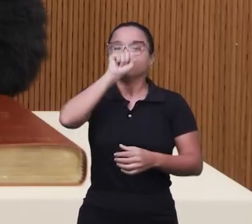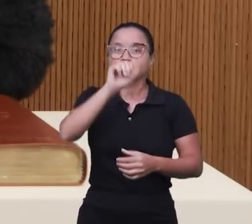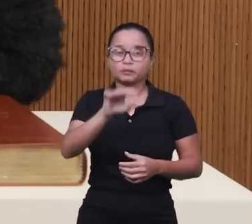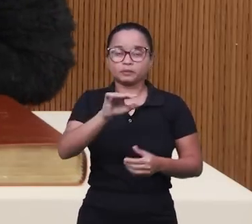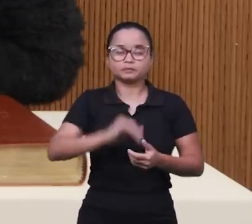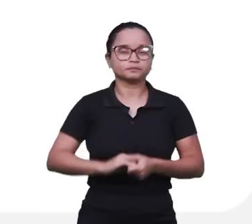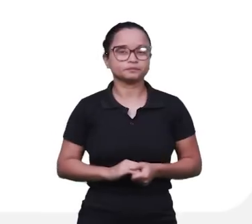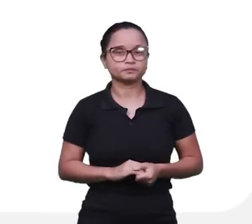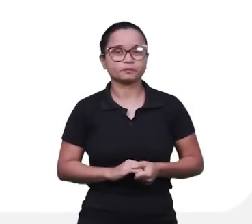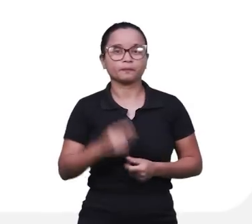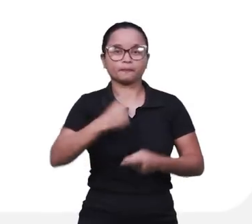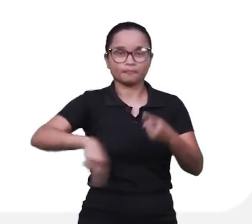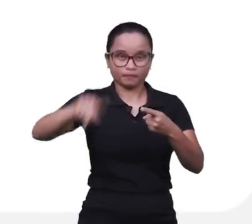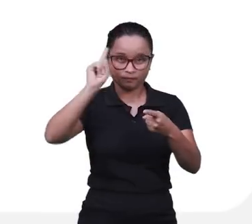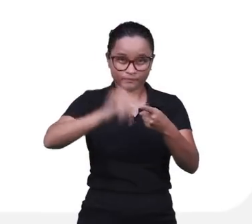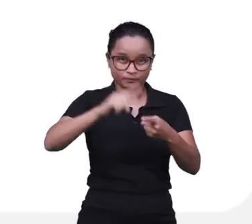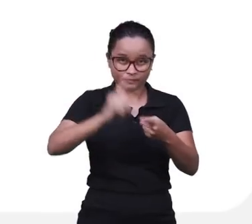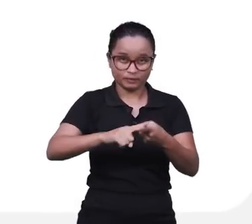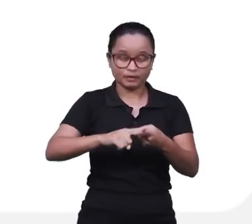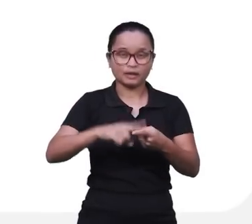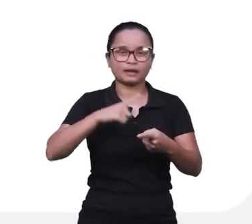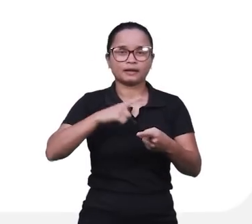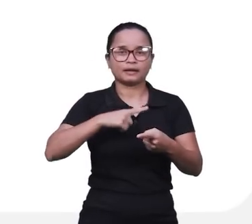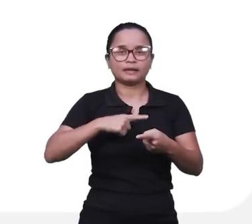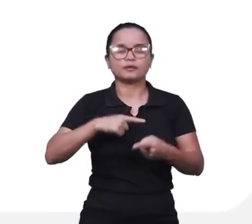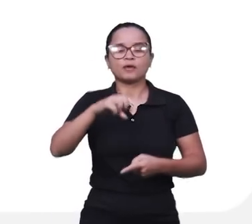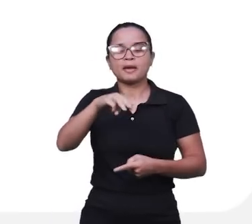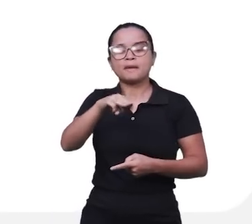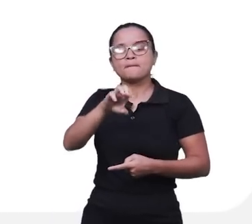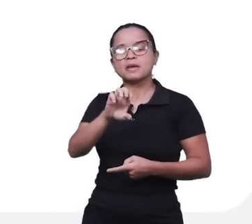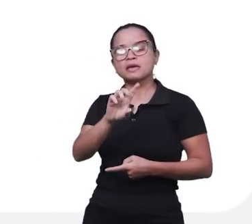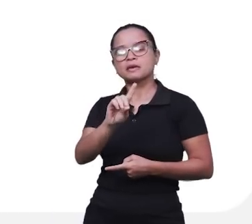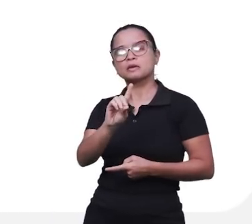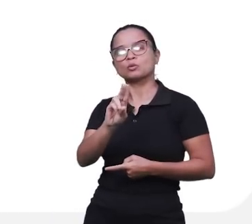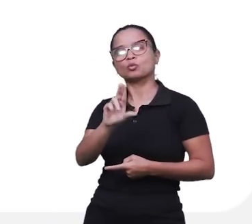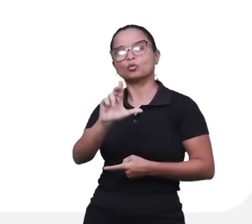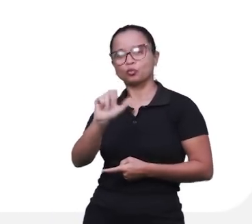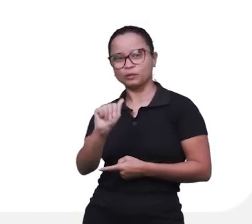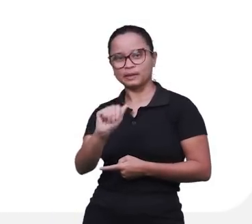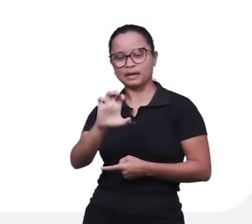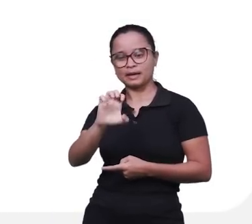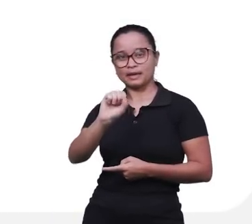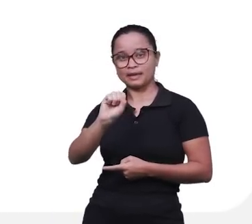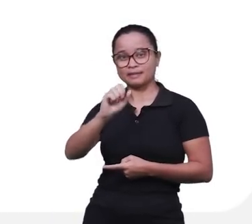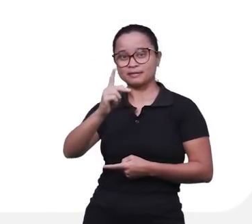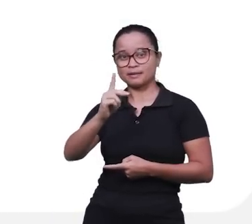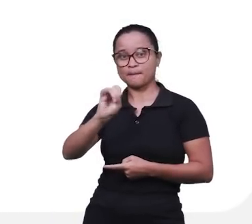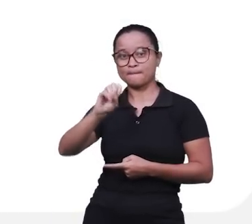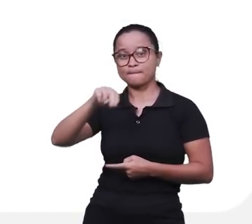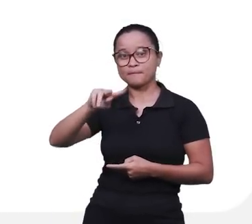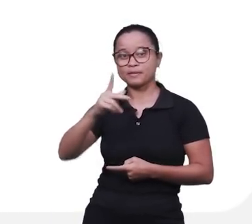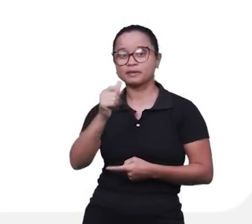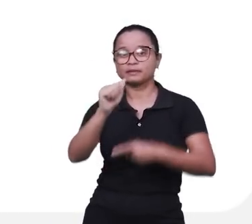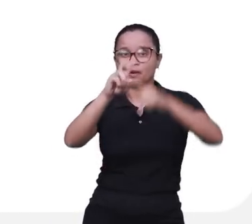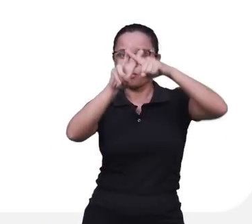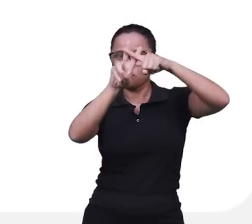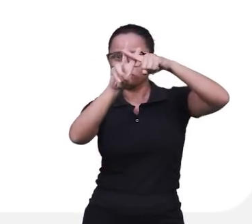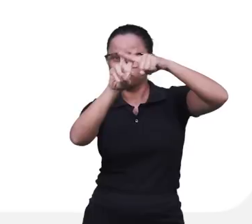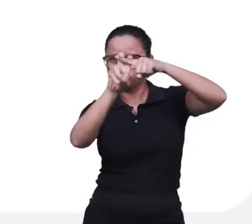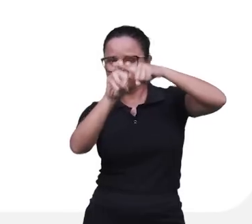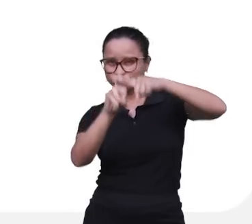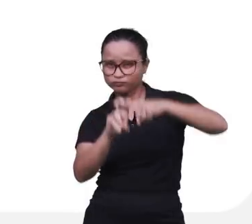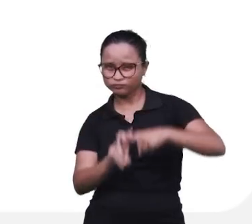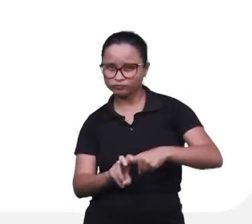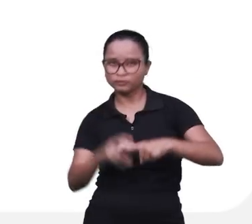respiração? Através da nossa medula espinhal é que esses estímulos chegam até a musculatura